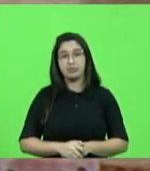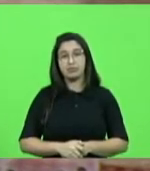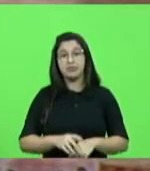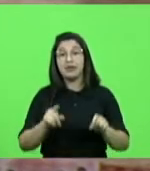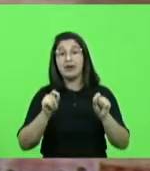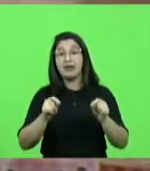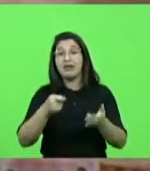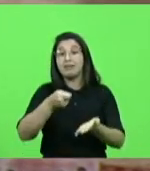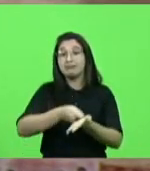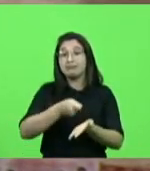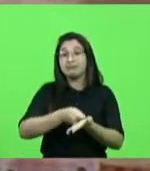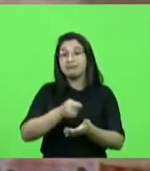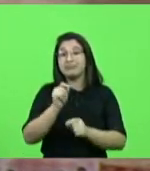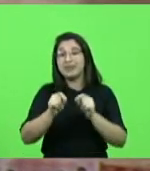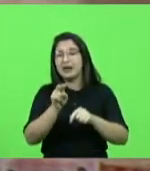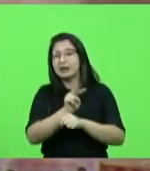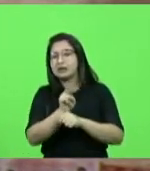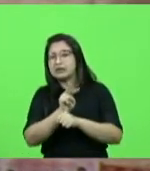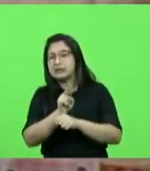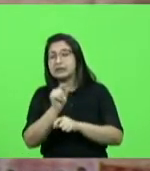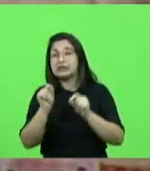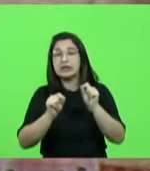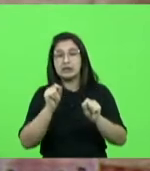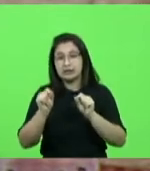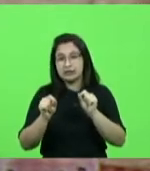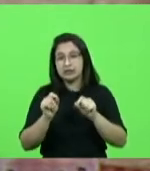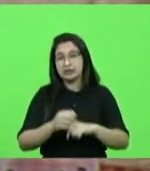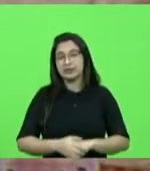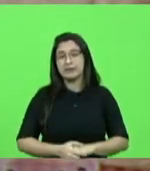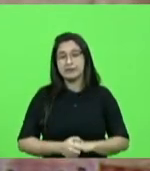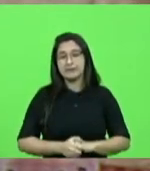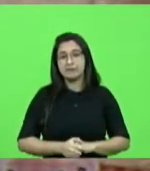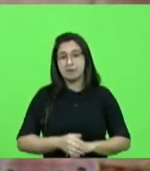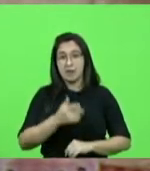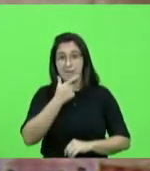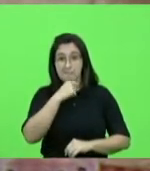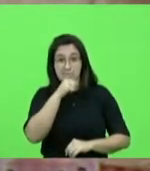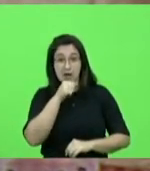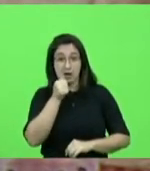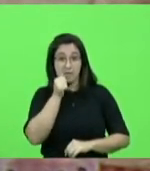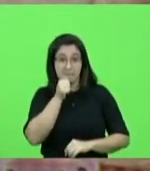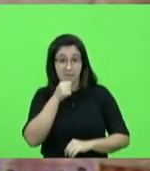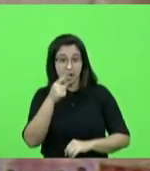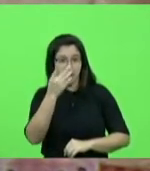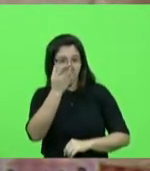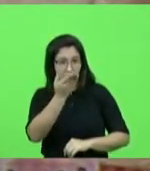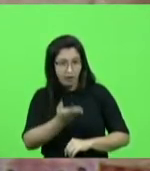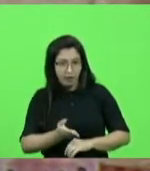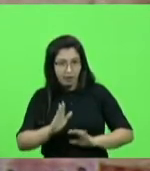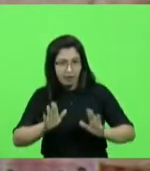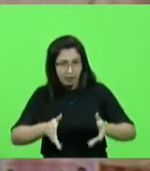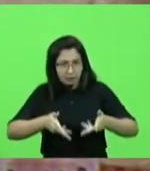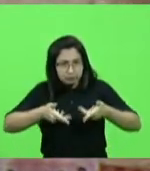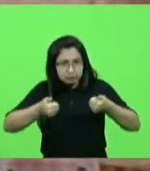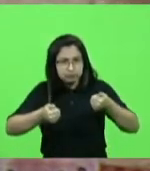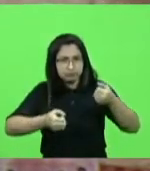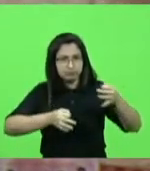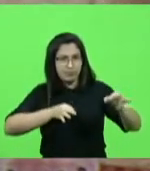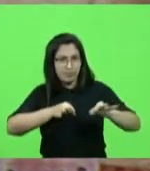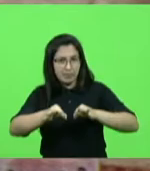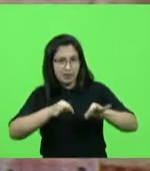cobrar? Quem vai cobrar? Os pais têm preparo? Têm algum preparo